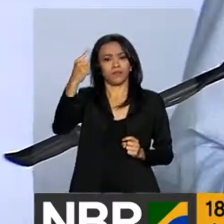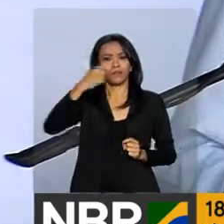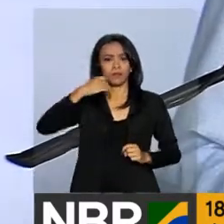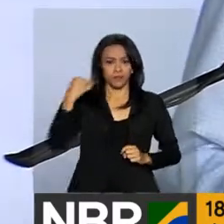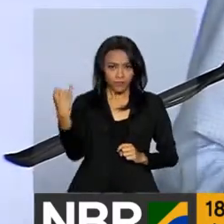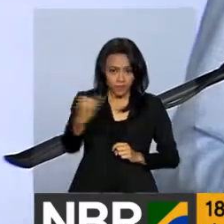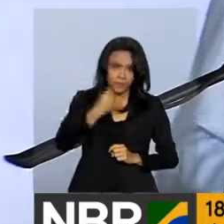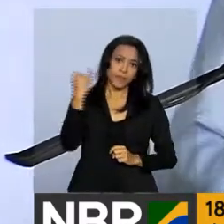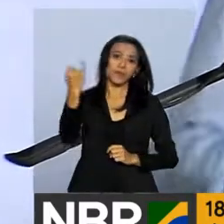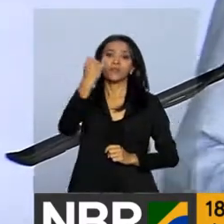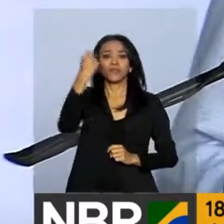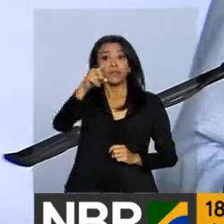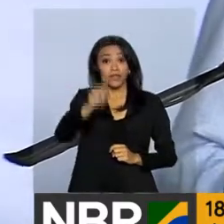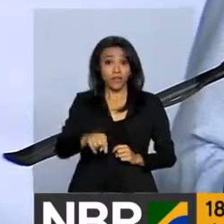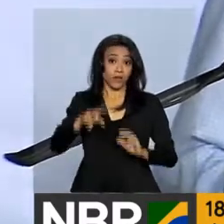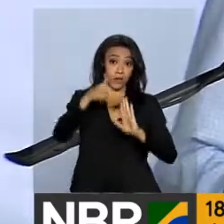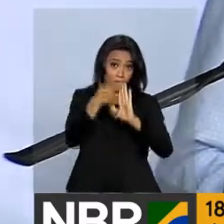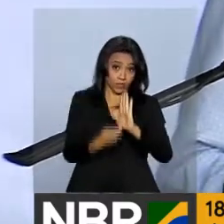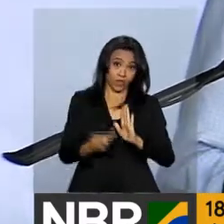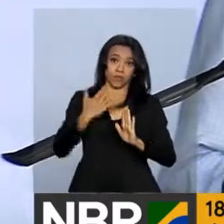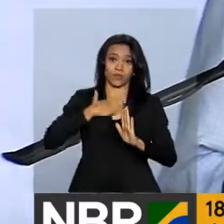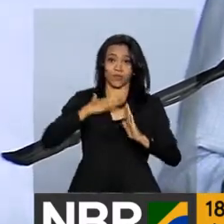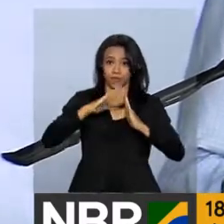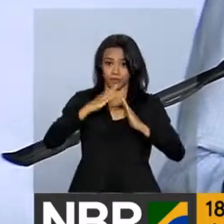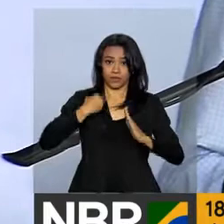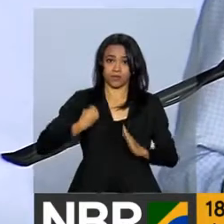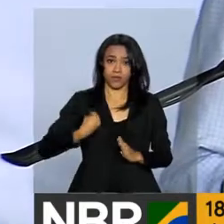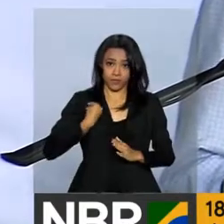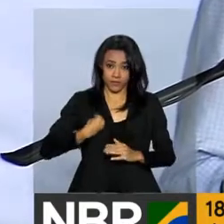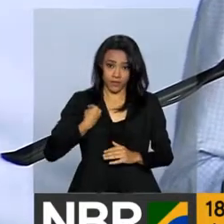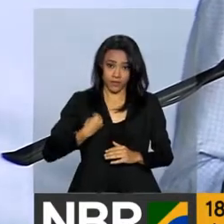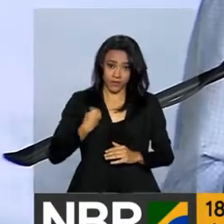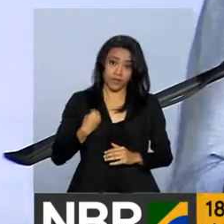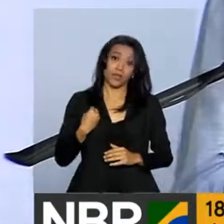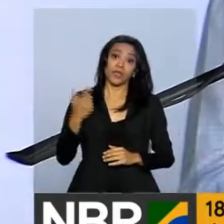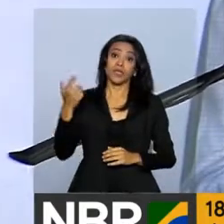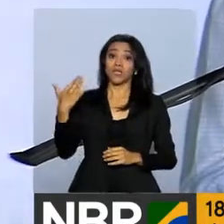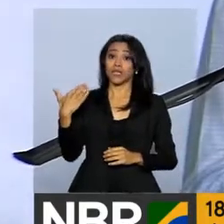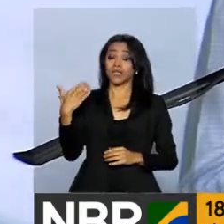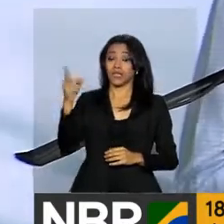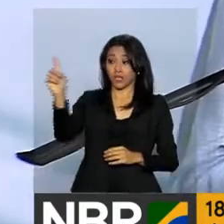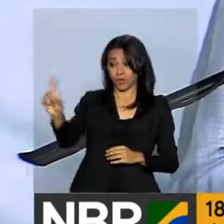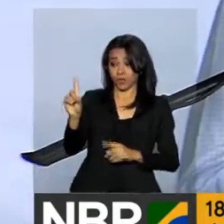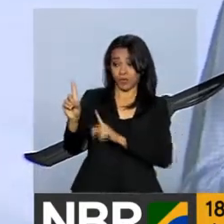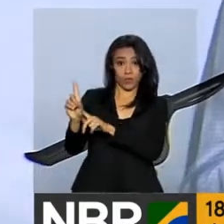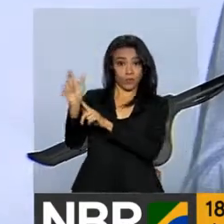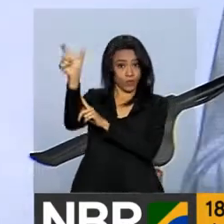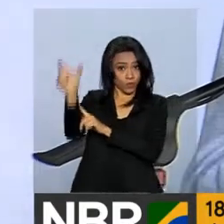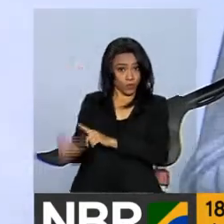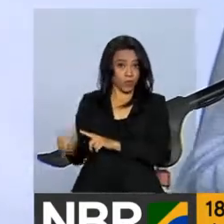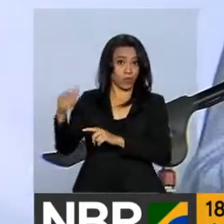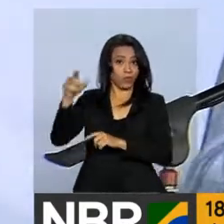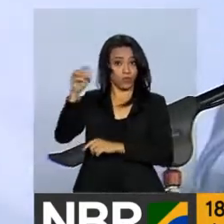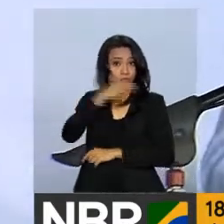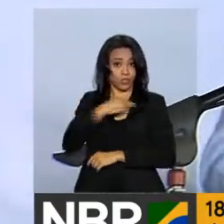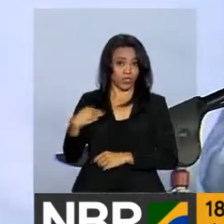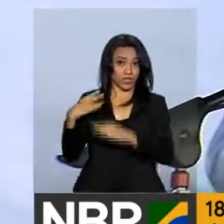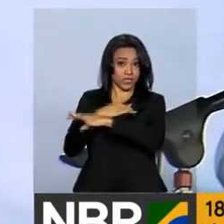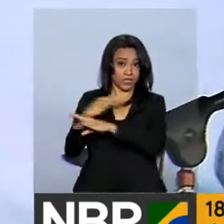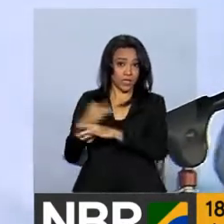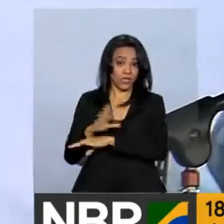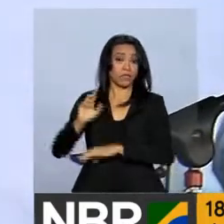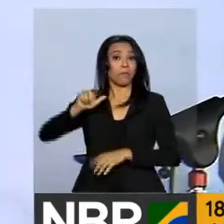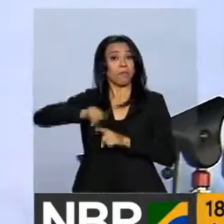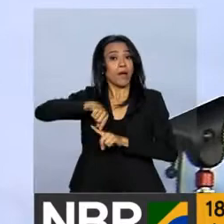importância que é o projeto Minha Casa Minha Vida. Não foi sem razão que o Baldir me trouxe a hipótese de mais 700